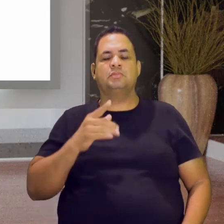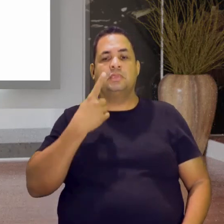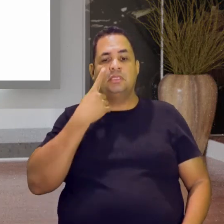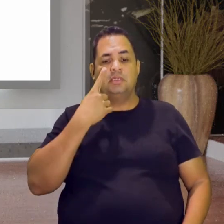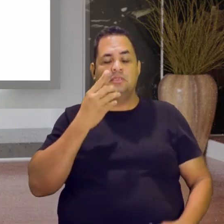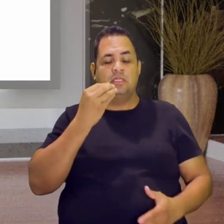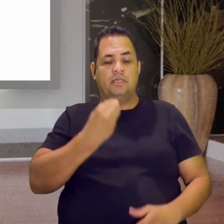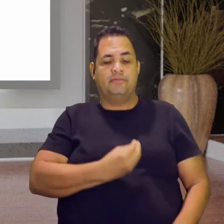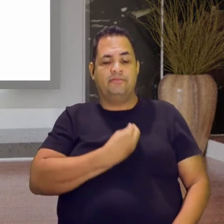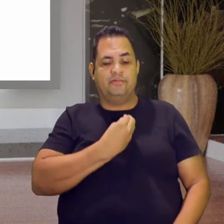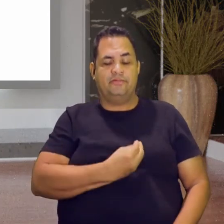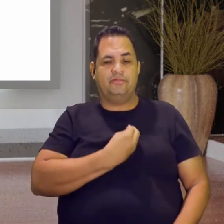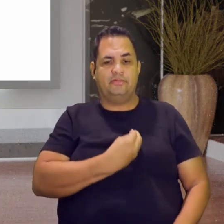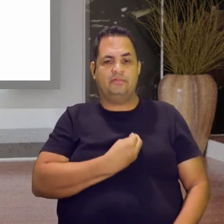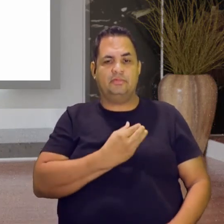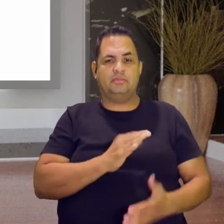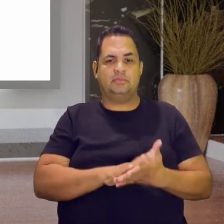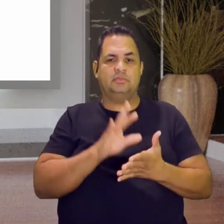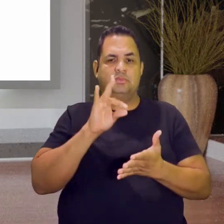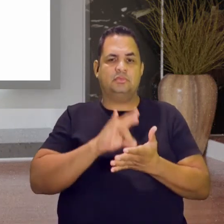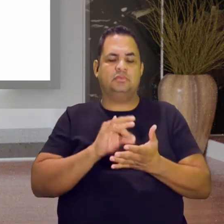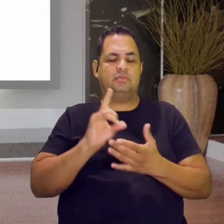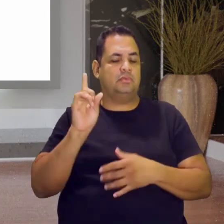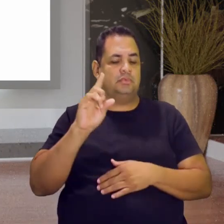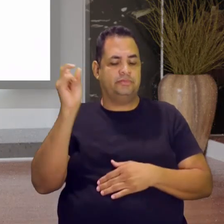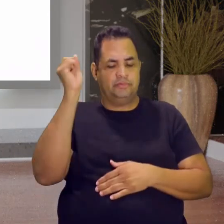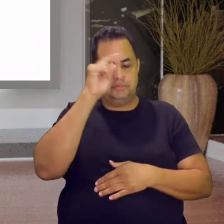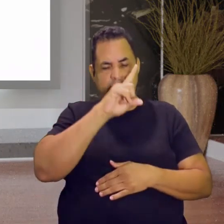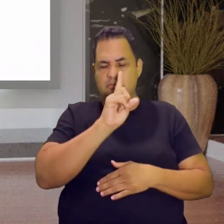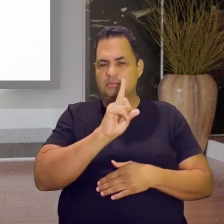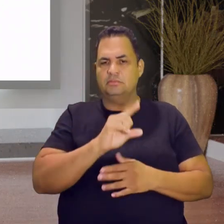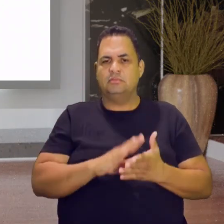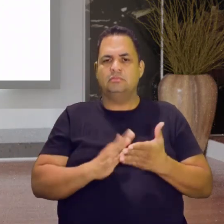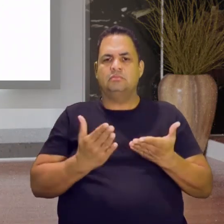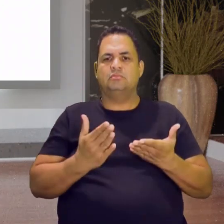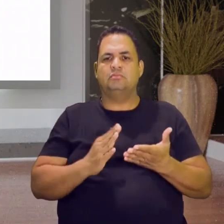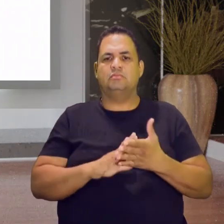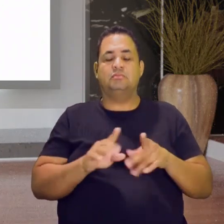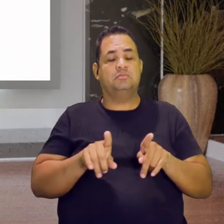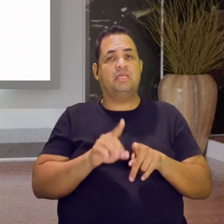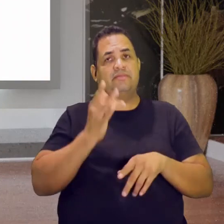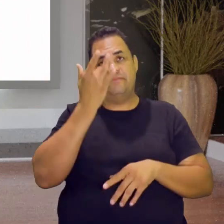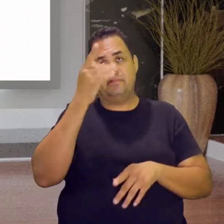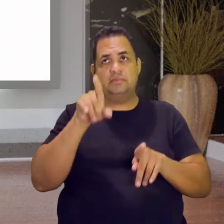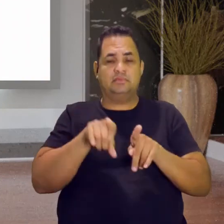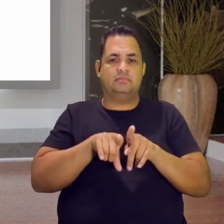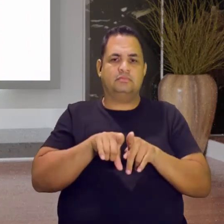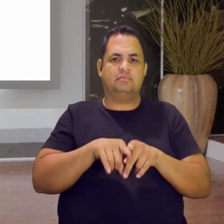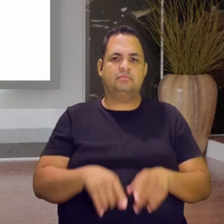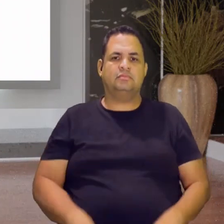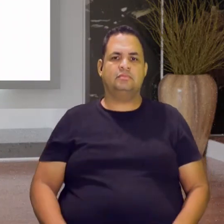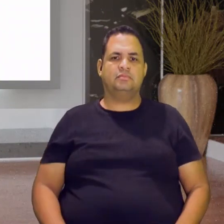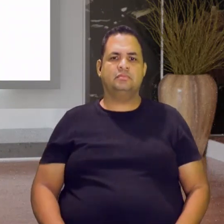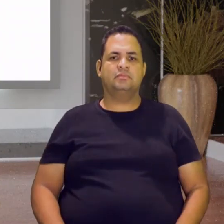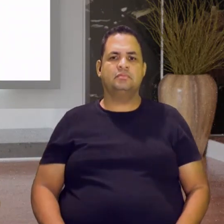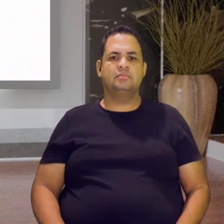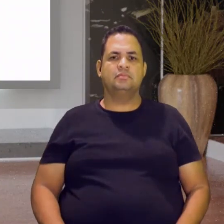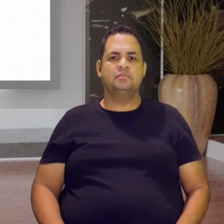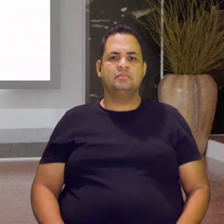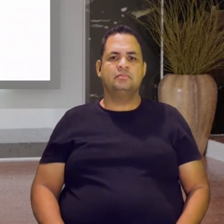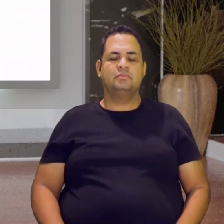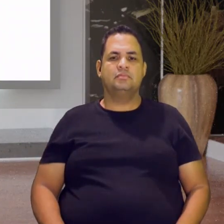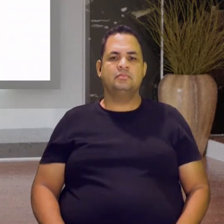vivem essa realidade, então não é tão difícil assim, tá? Eu sei que não é tão fácil, mas também não é tão difícil, mas